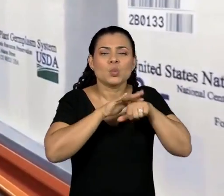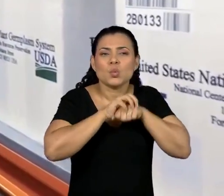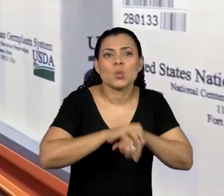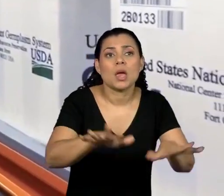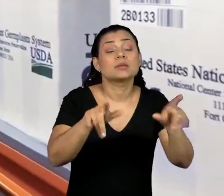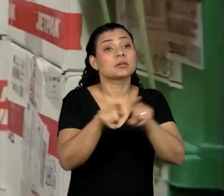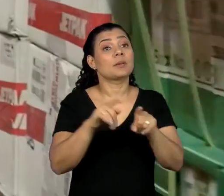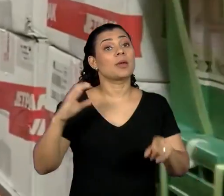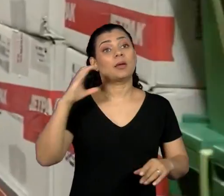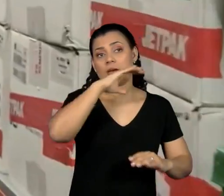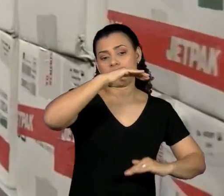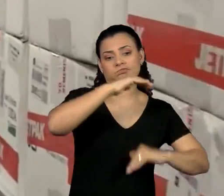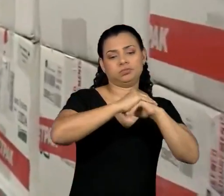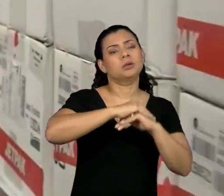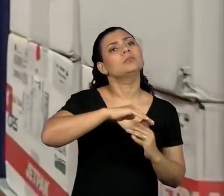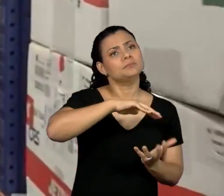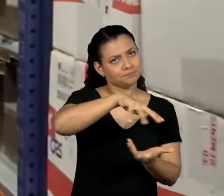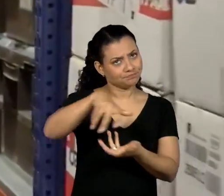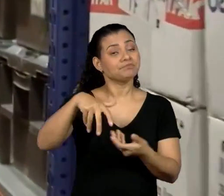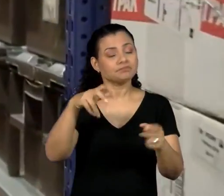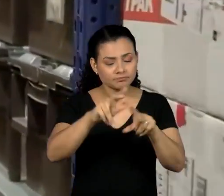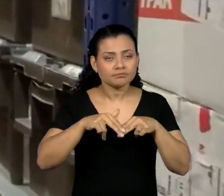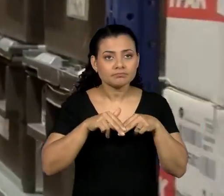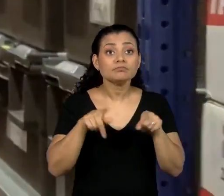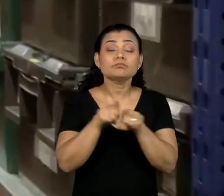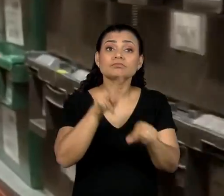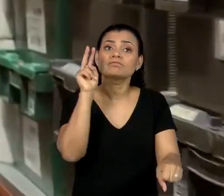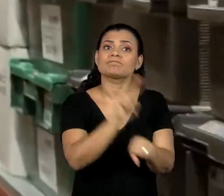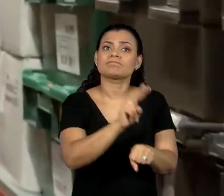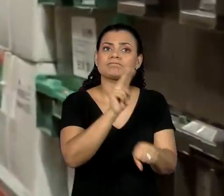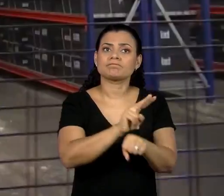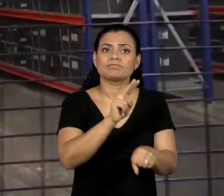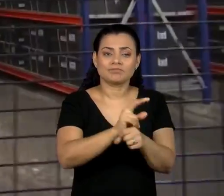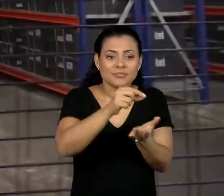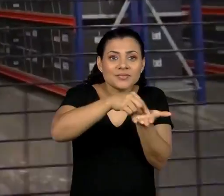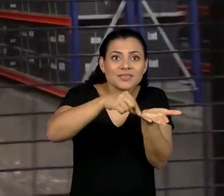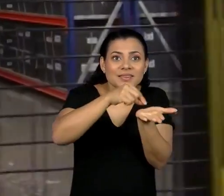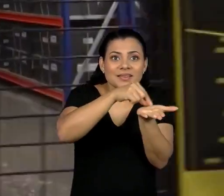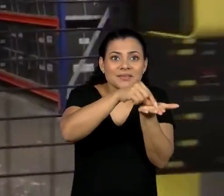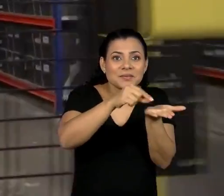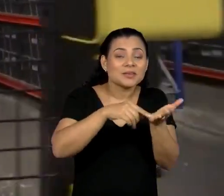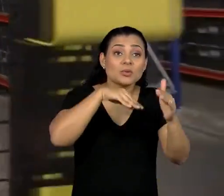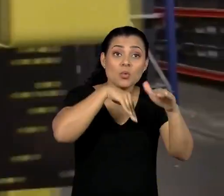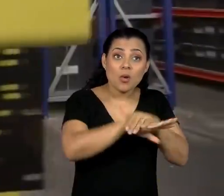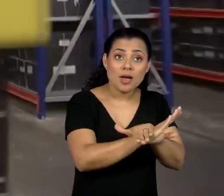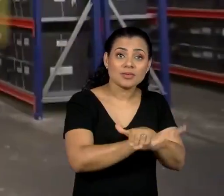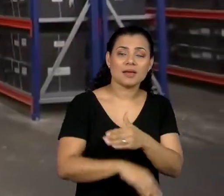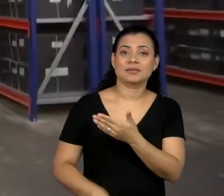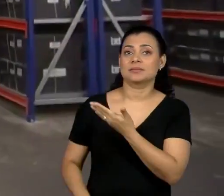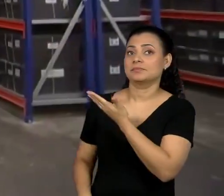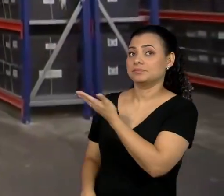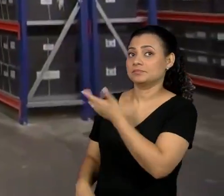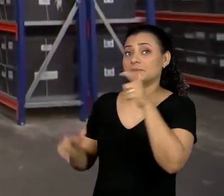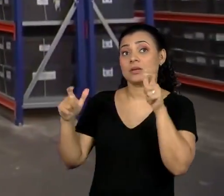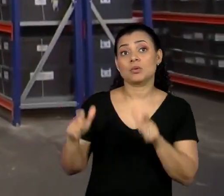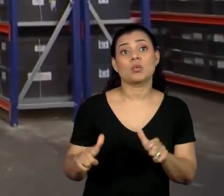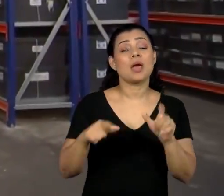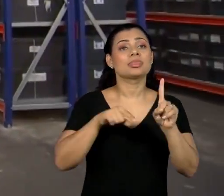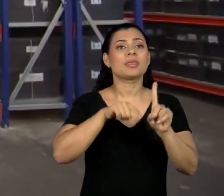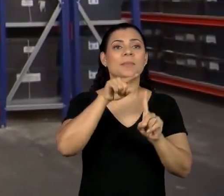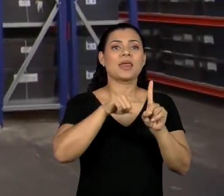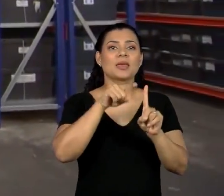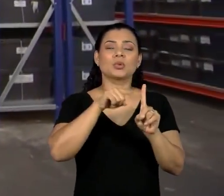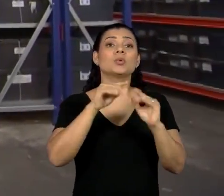do aquecimento global. Para garantir a preservação, as sementes ficam armazenadas em ambientes com